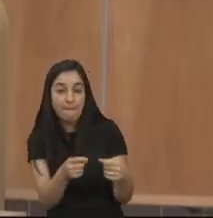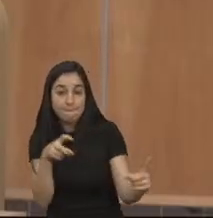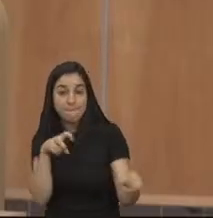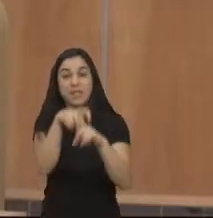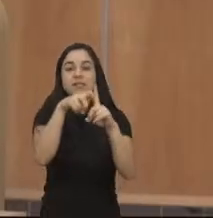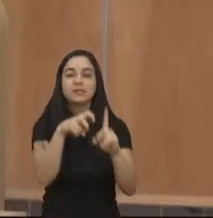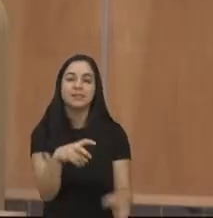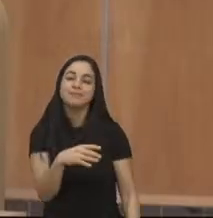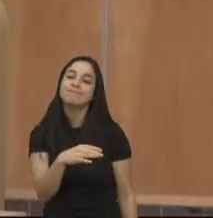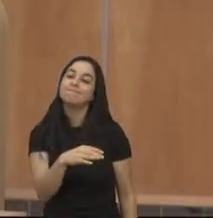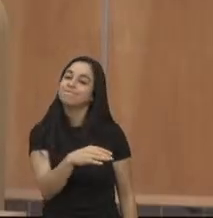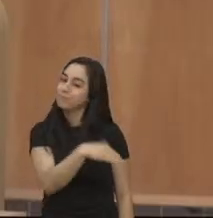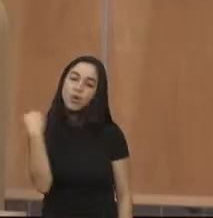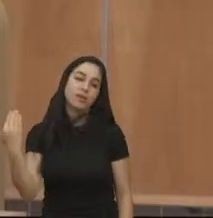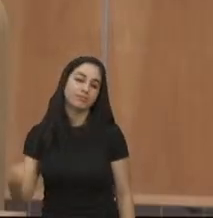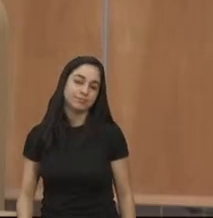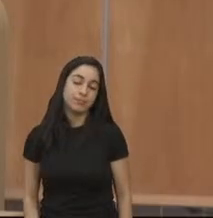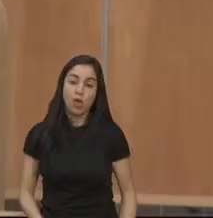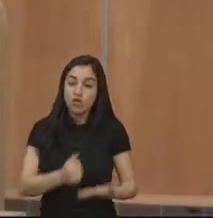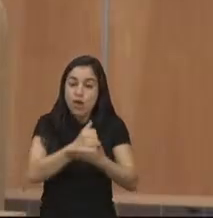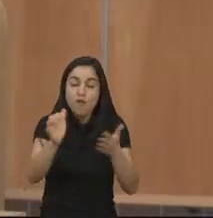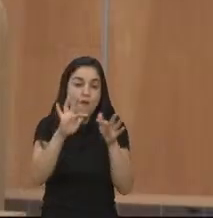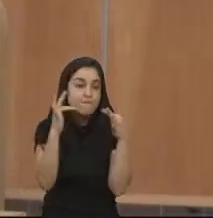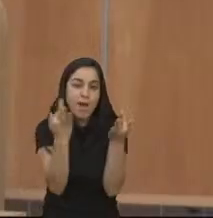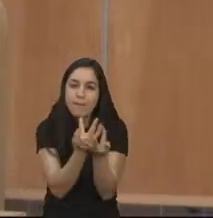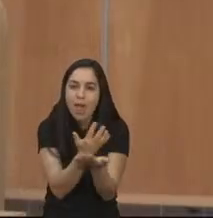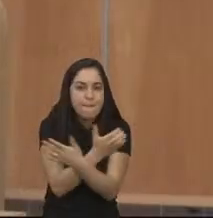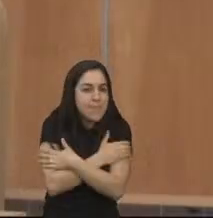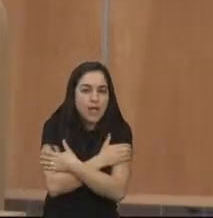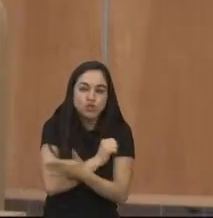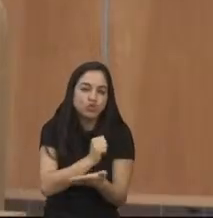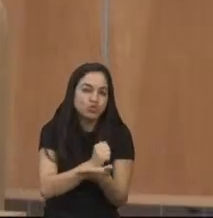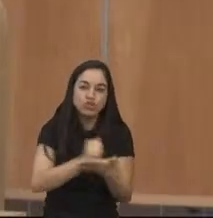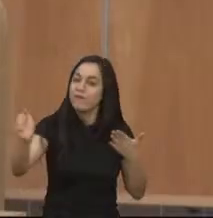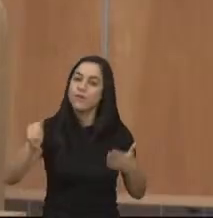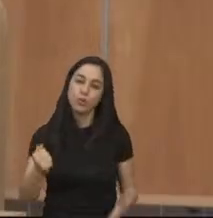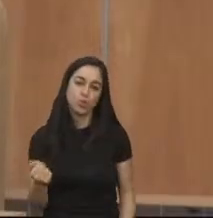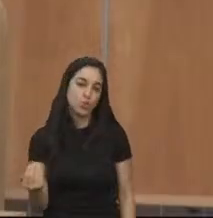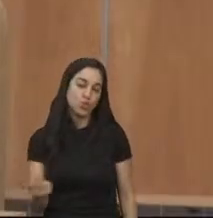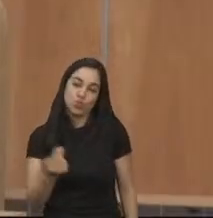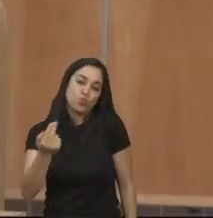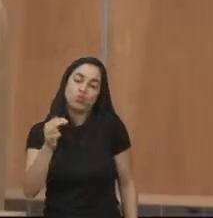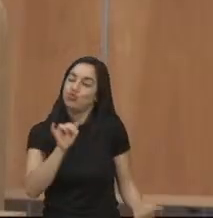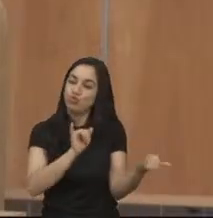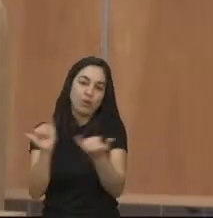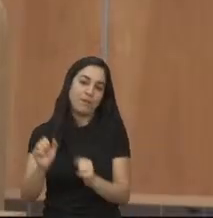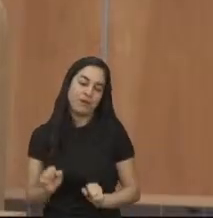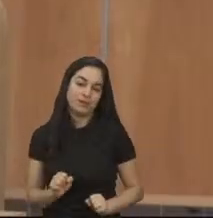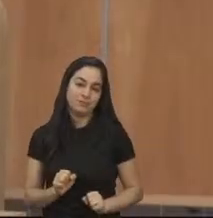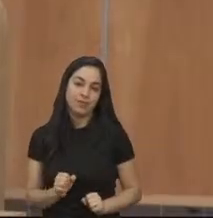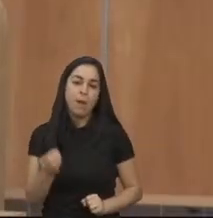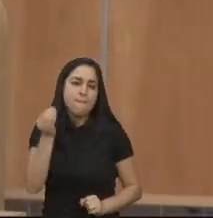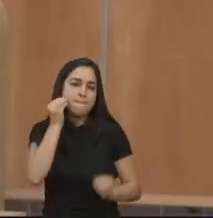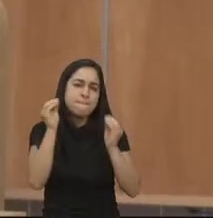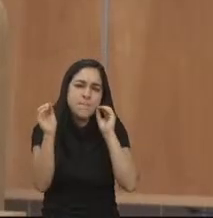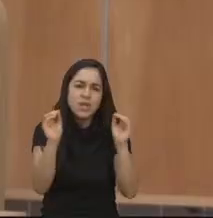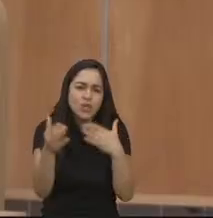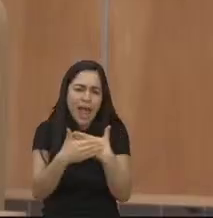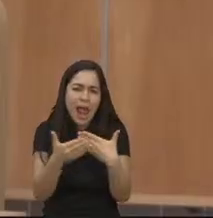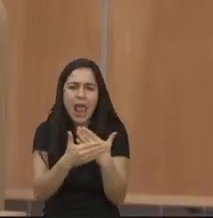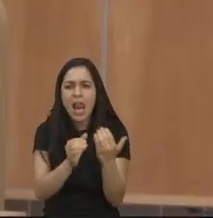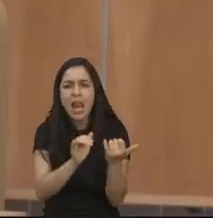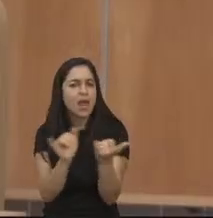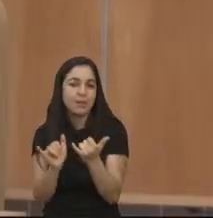rosto, deu um abraço ou um dizer eu te amo. Isso é a consequência quando a gente não